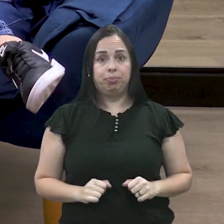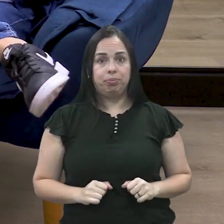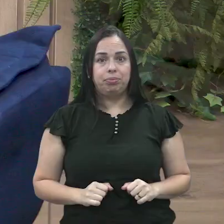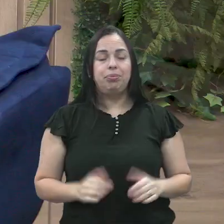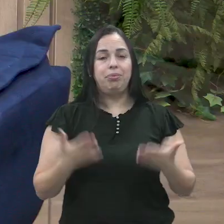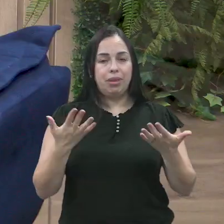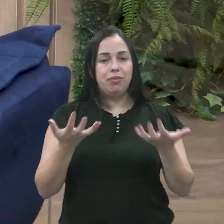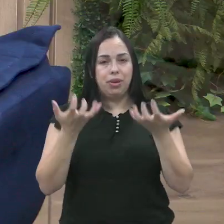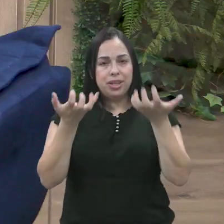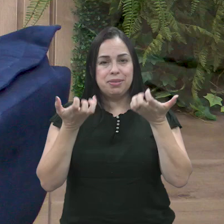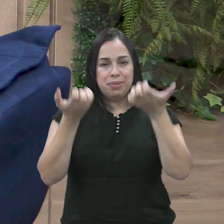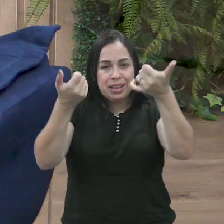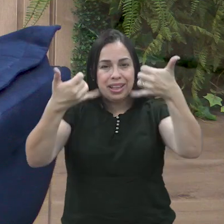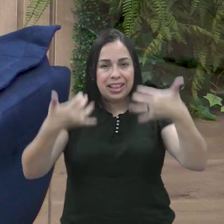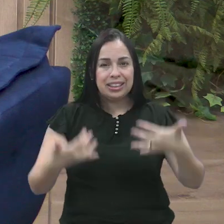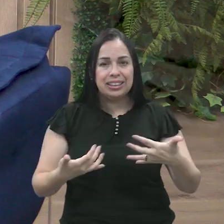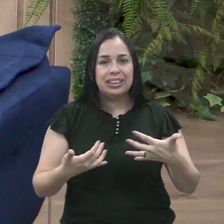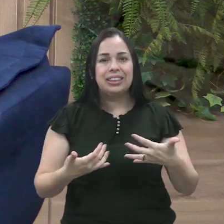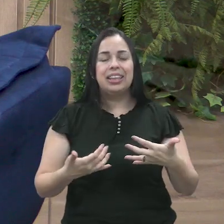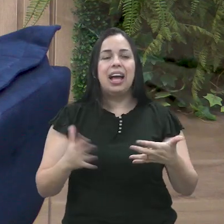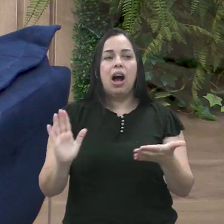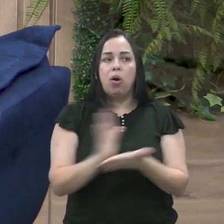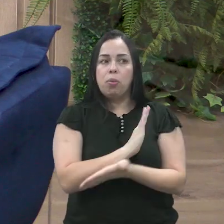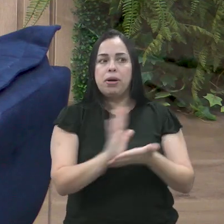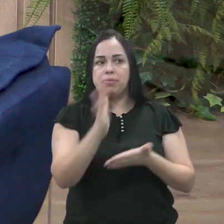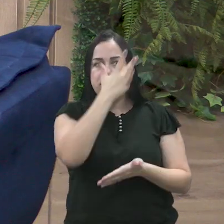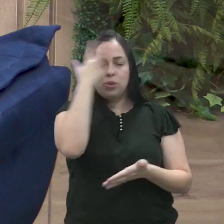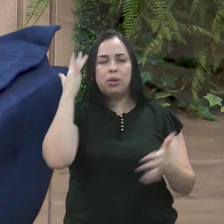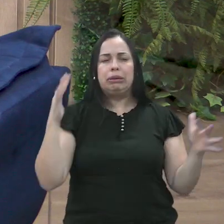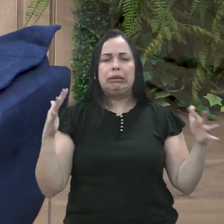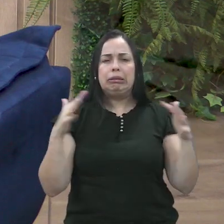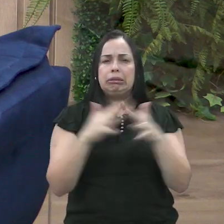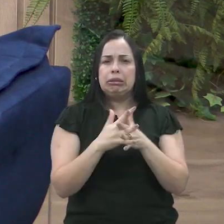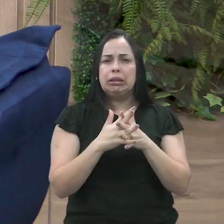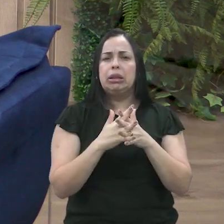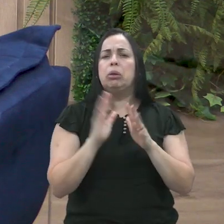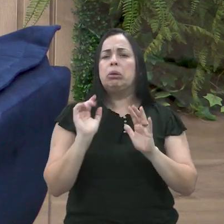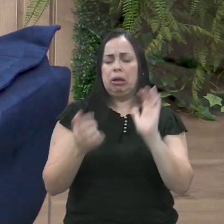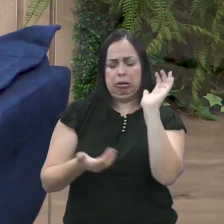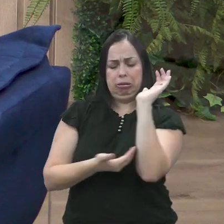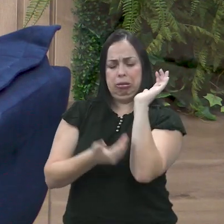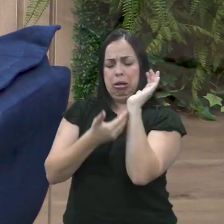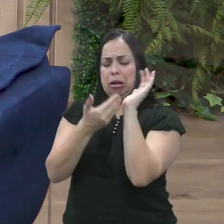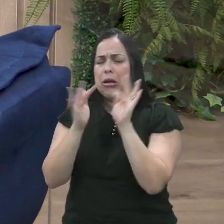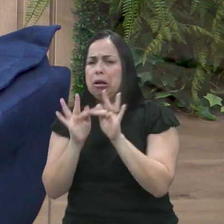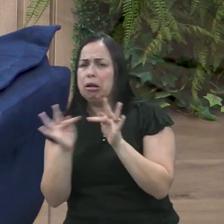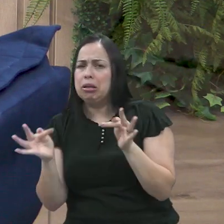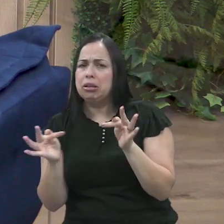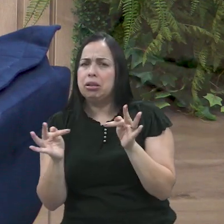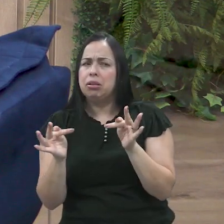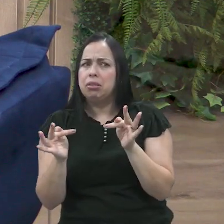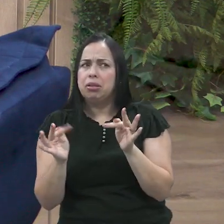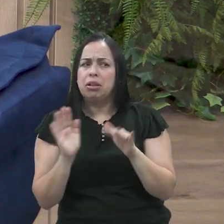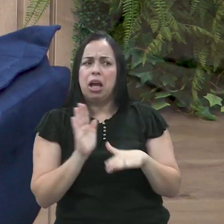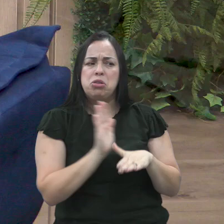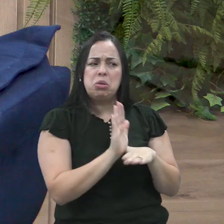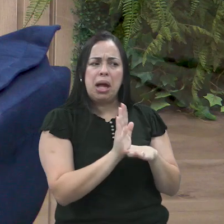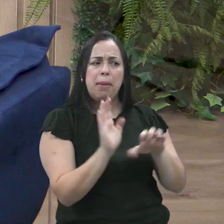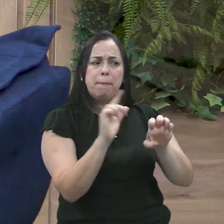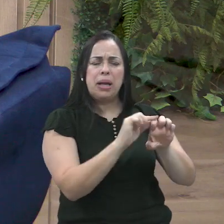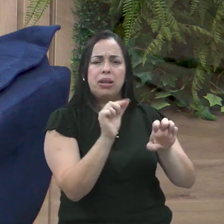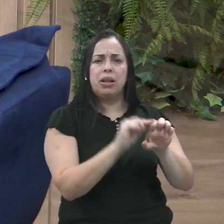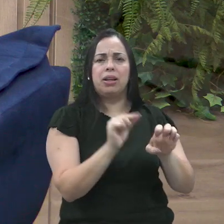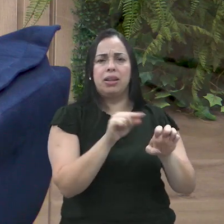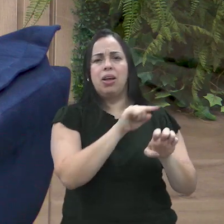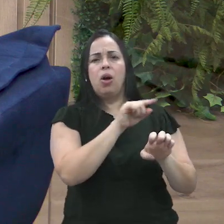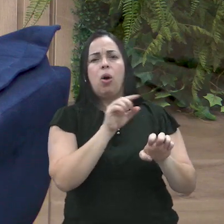Marvin, eu vou insistir nisso porque, por vezes, as pessoas confundem. Quando a gente fala muito de desburocratização, de ajudar o empreendedor, as pessoas